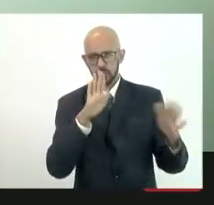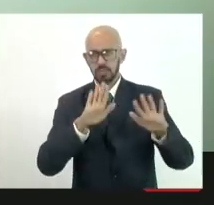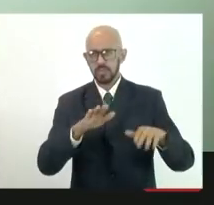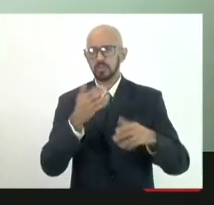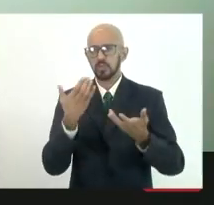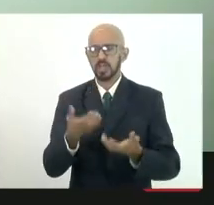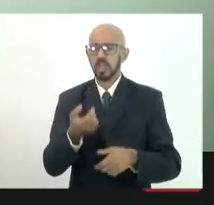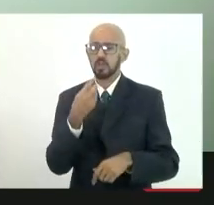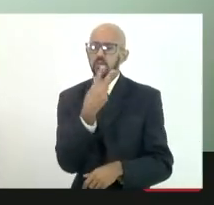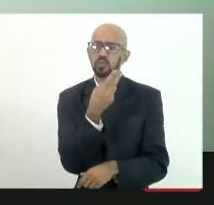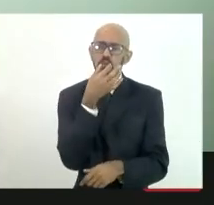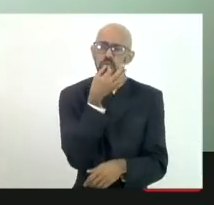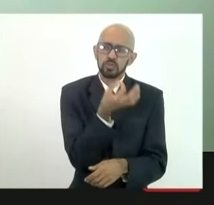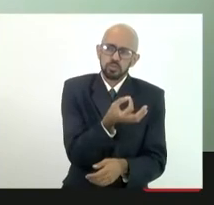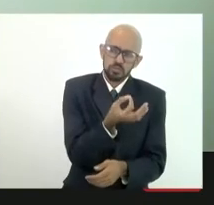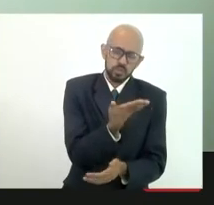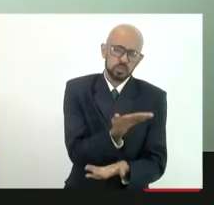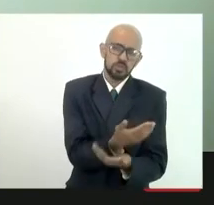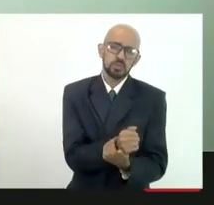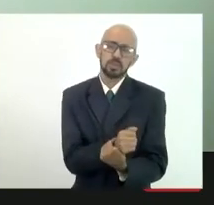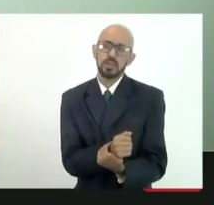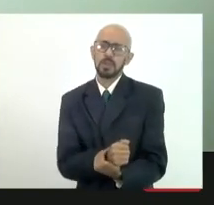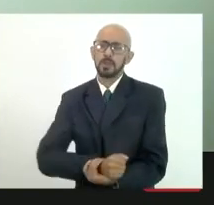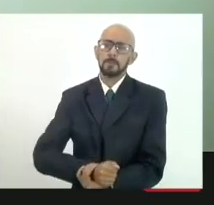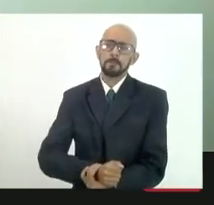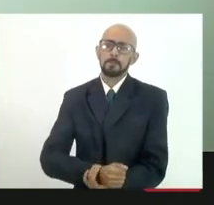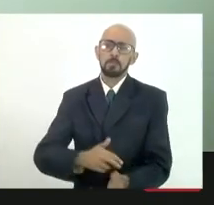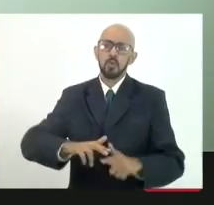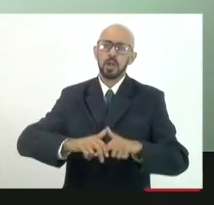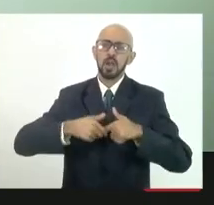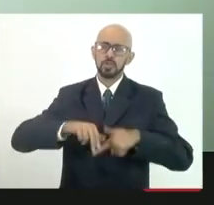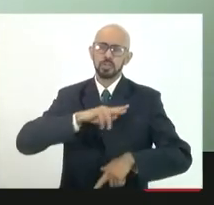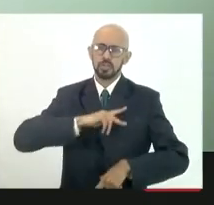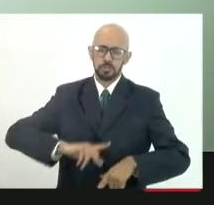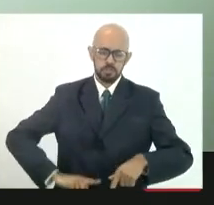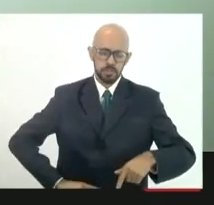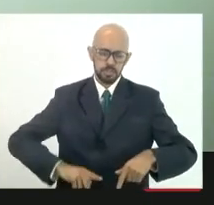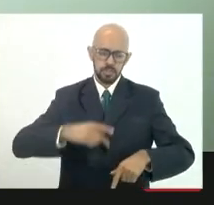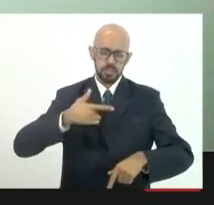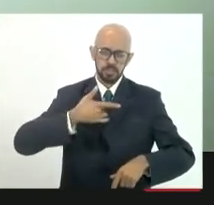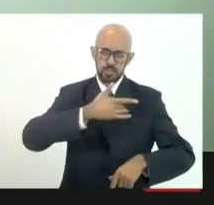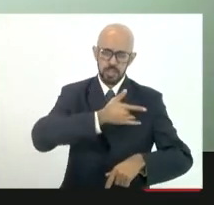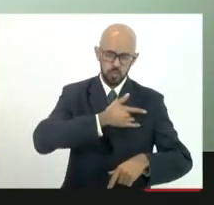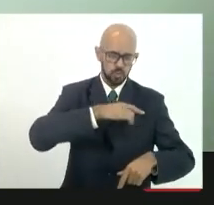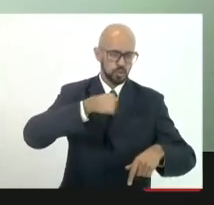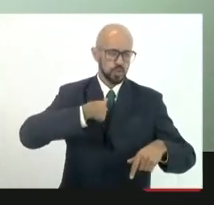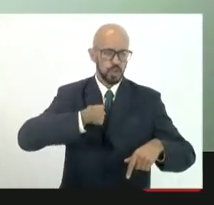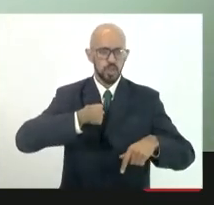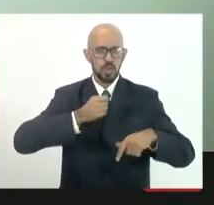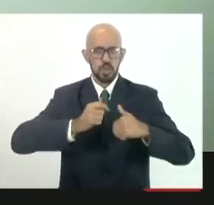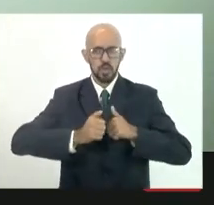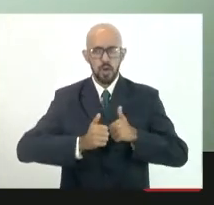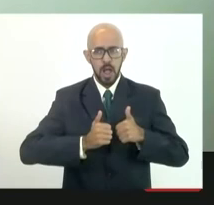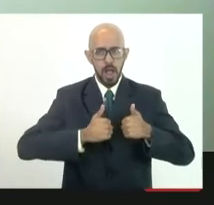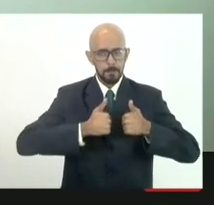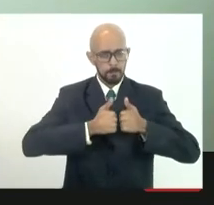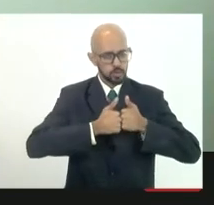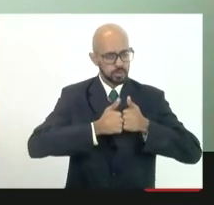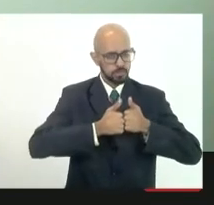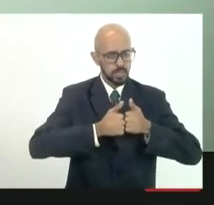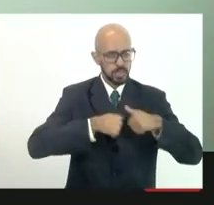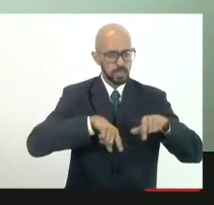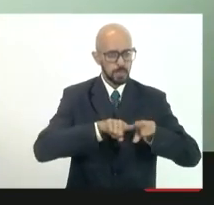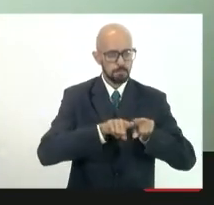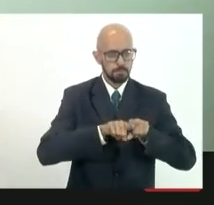Júlio. Por conta de presidir a Comissão de Saúde, eu acabei me aproximando do Fórum Permanente